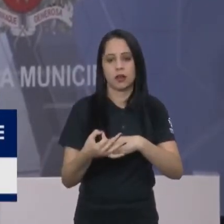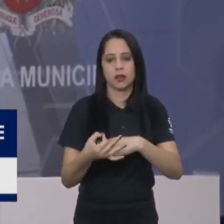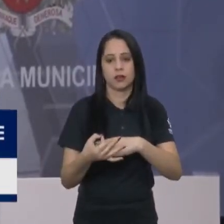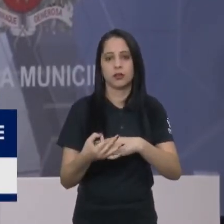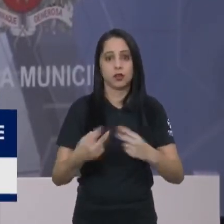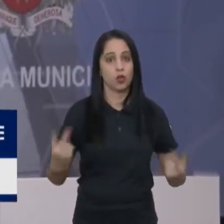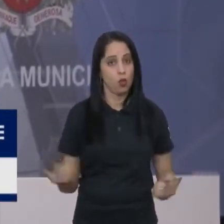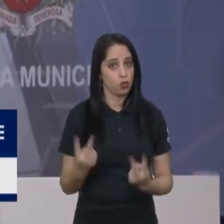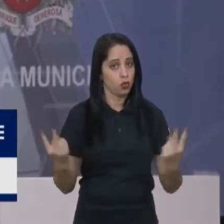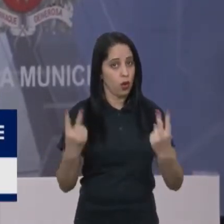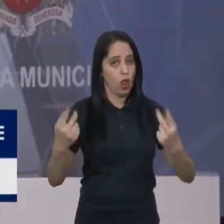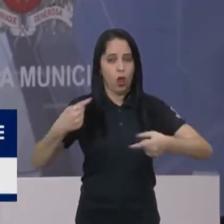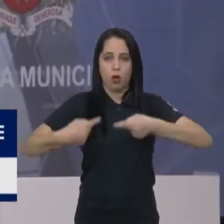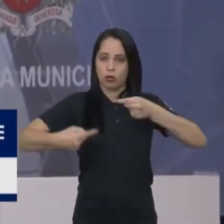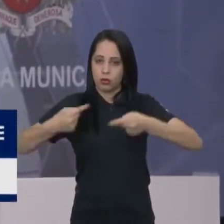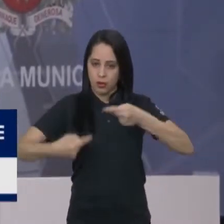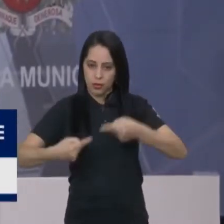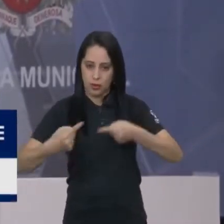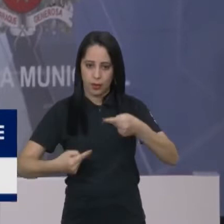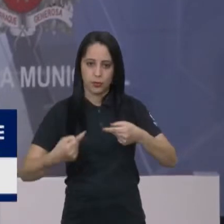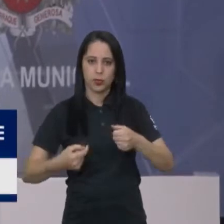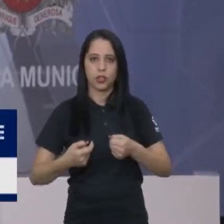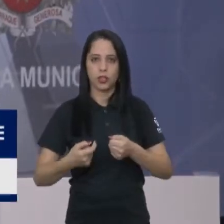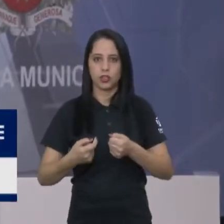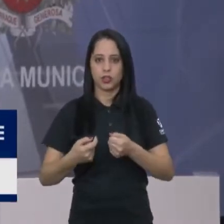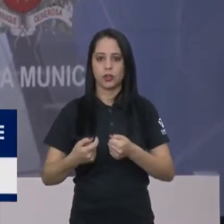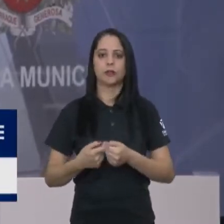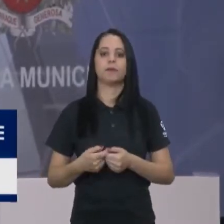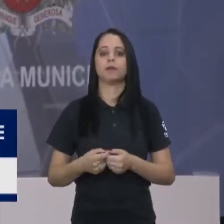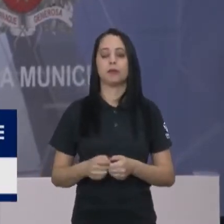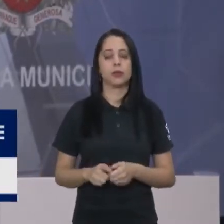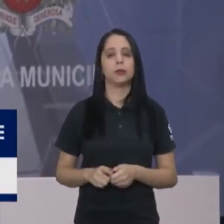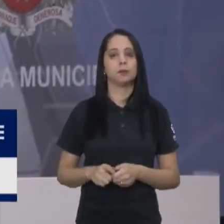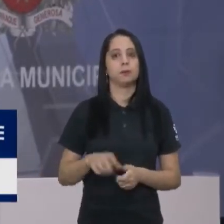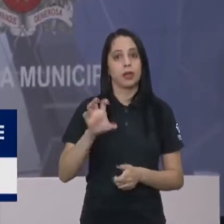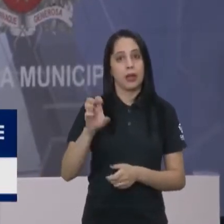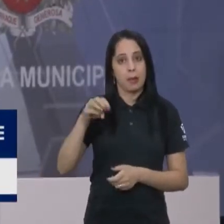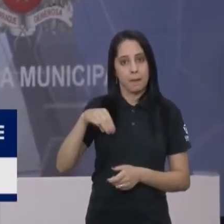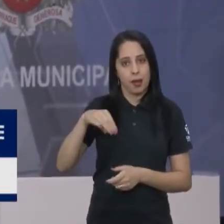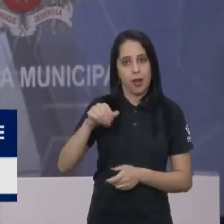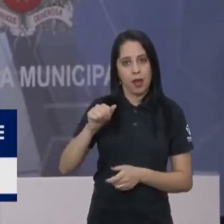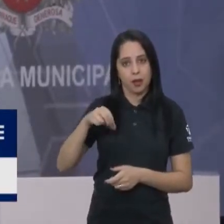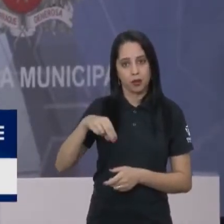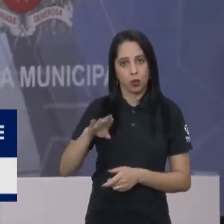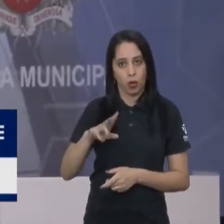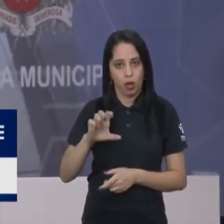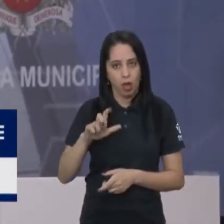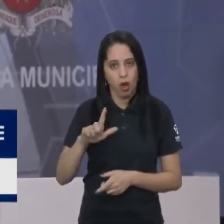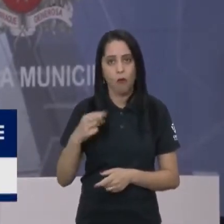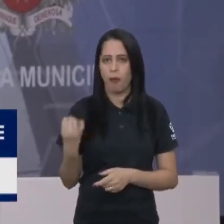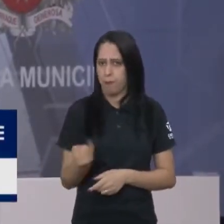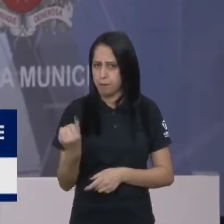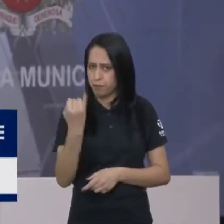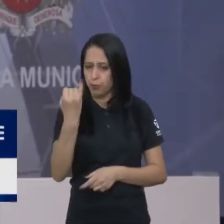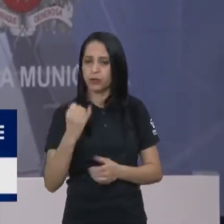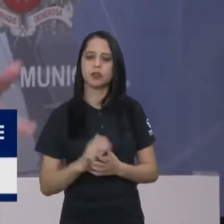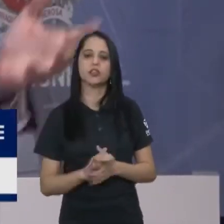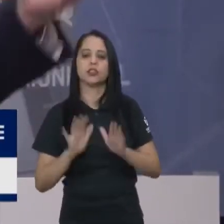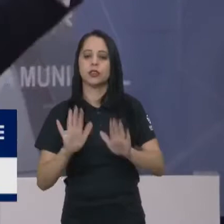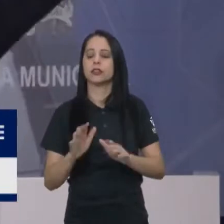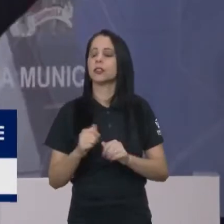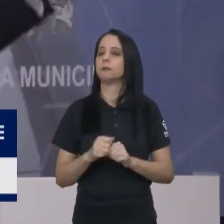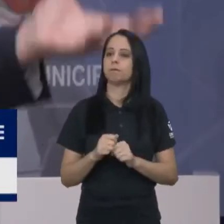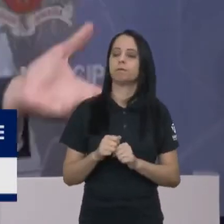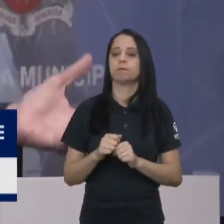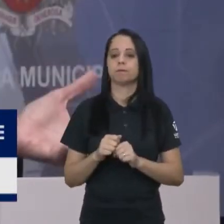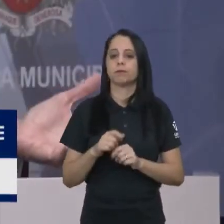valores políticos, né, para apontar um novo rumo na cidade. O Emanuel foi fundamental quanto a isso. Mas chegou um novo ciclo, e eu falei, olha, o